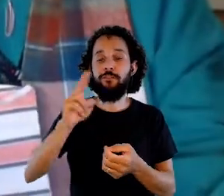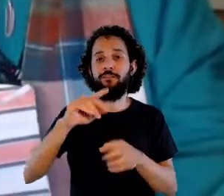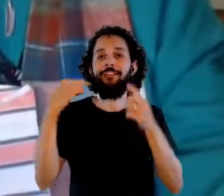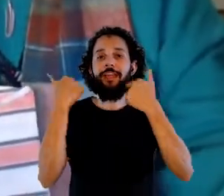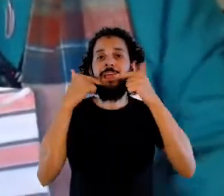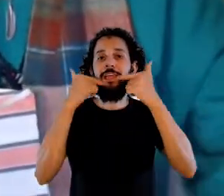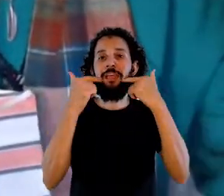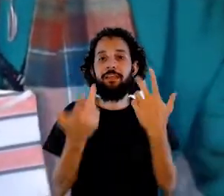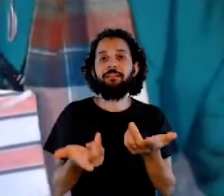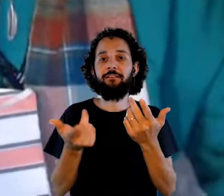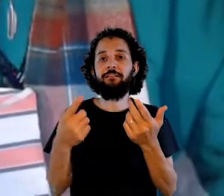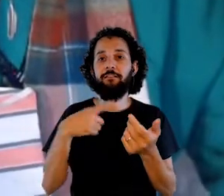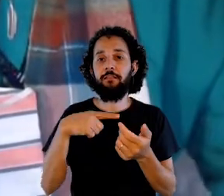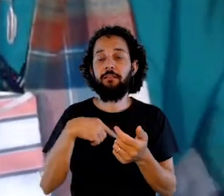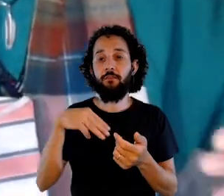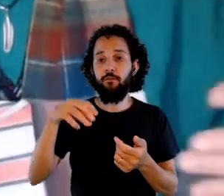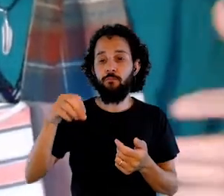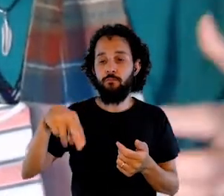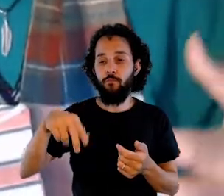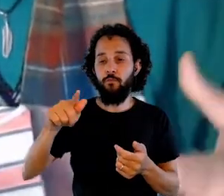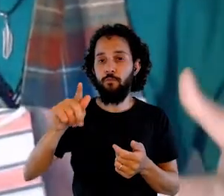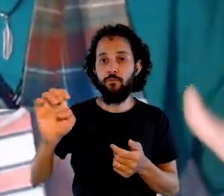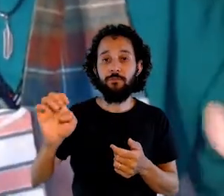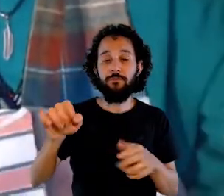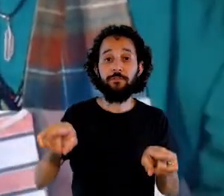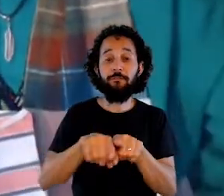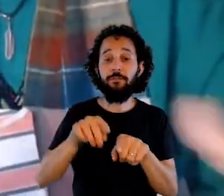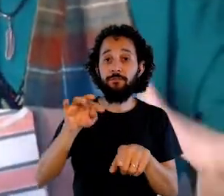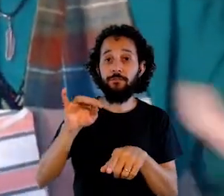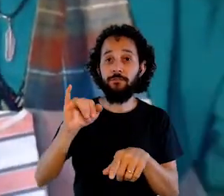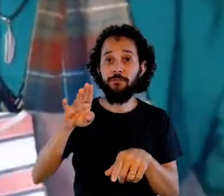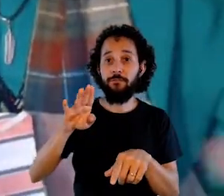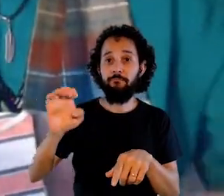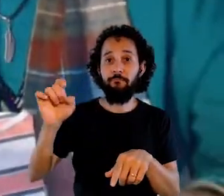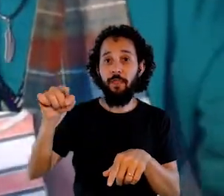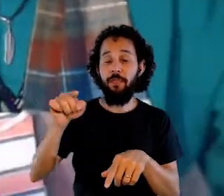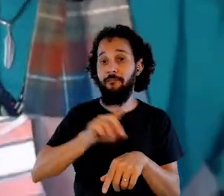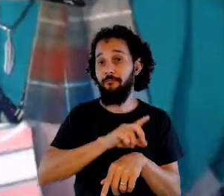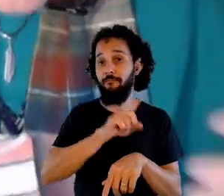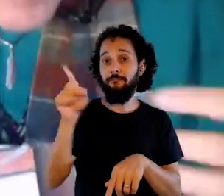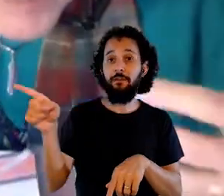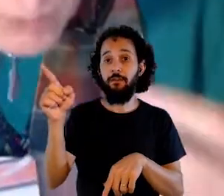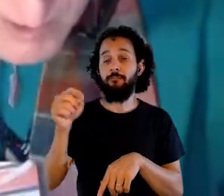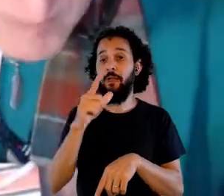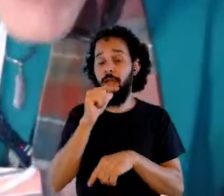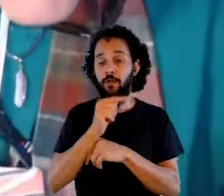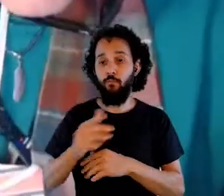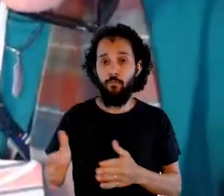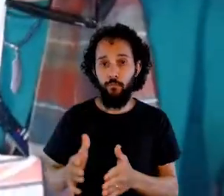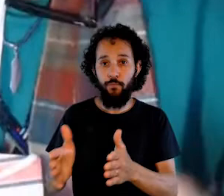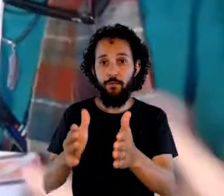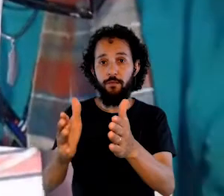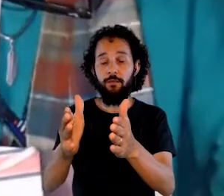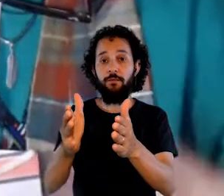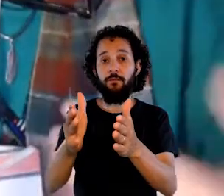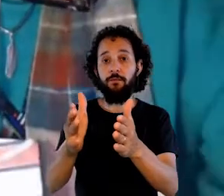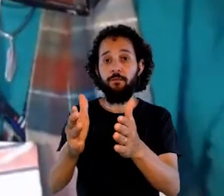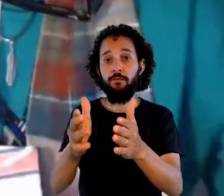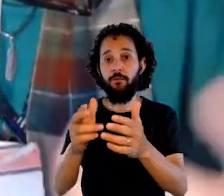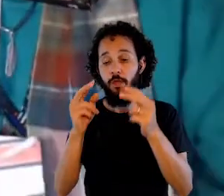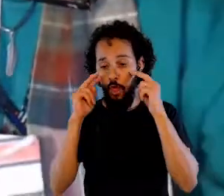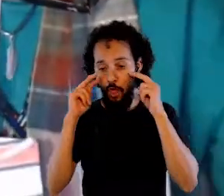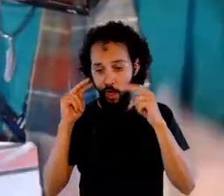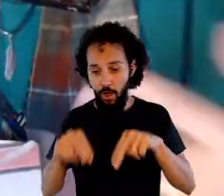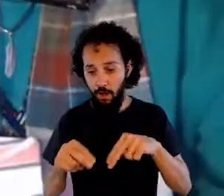também, do Tibete, eles vão para o rio, para as margens de um rio, assim, olhar para suas imagens ali, ficam dando